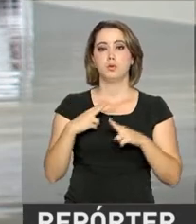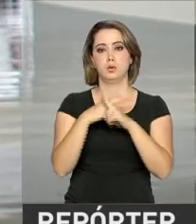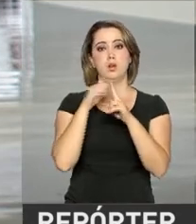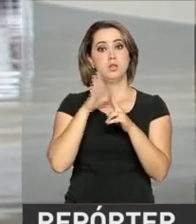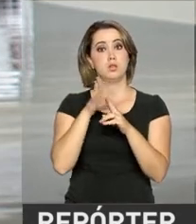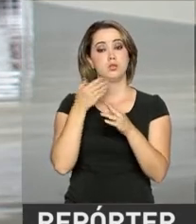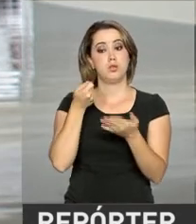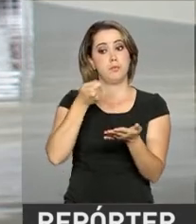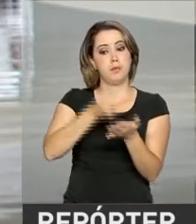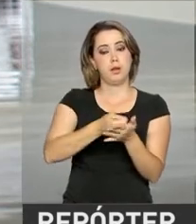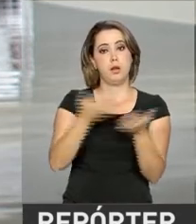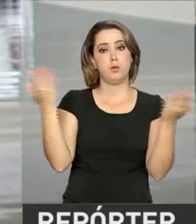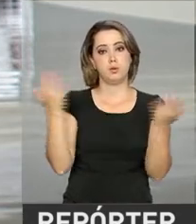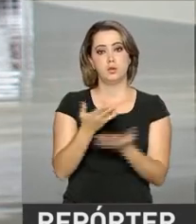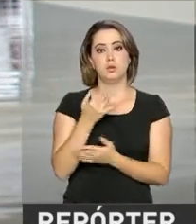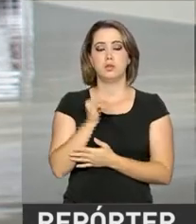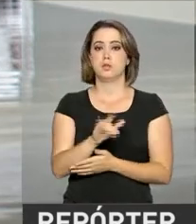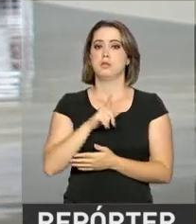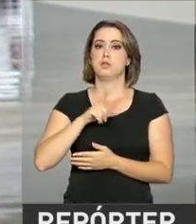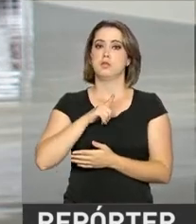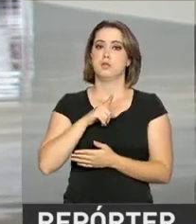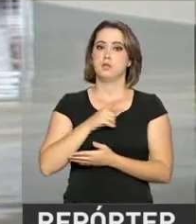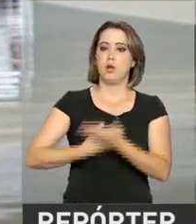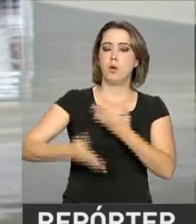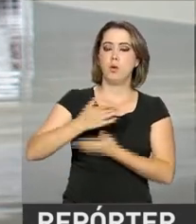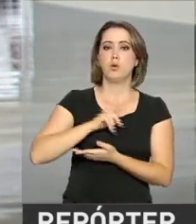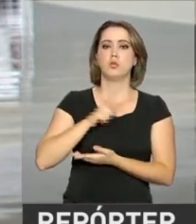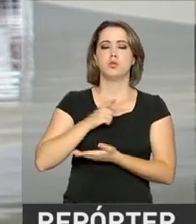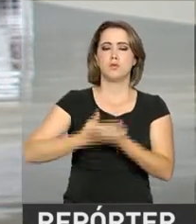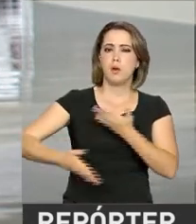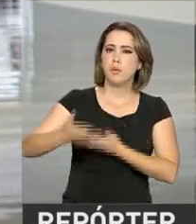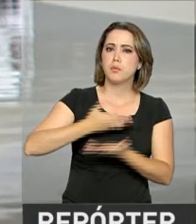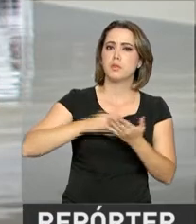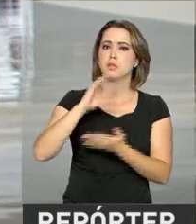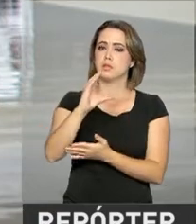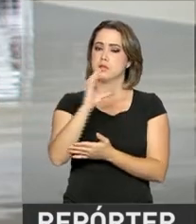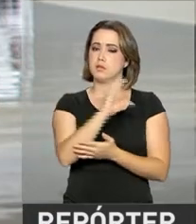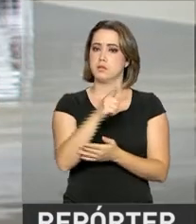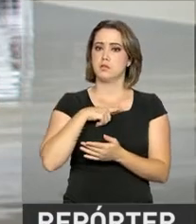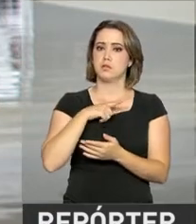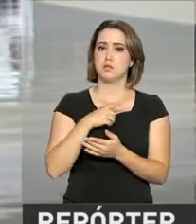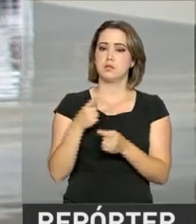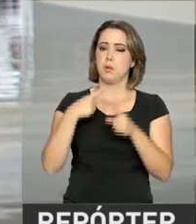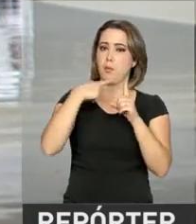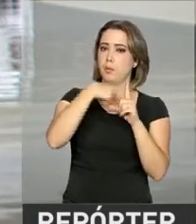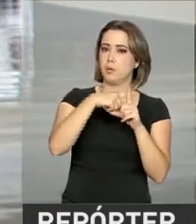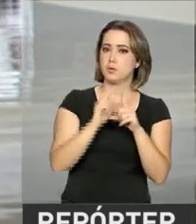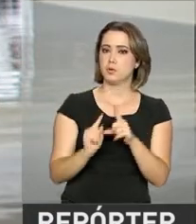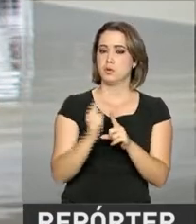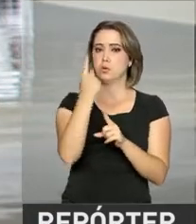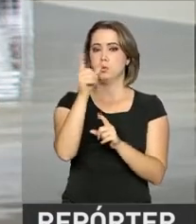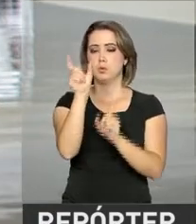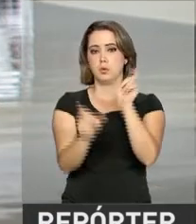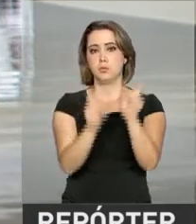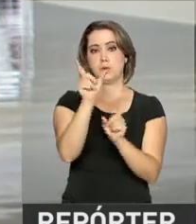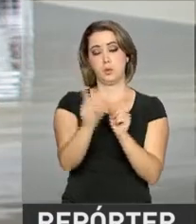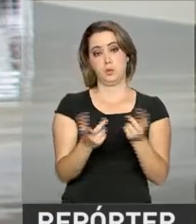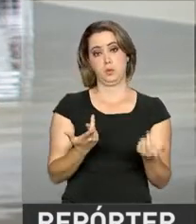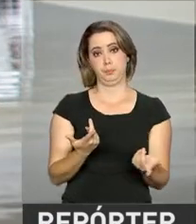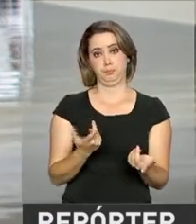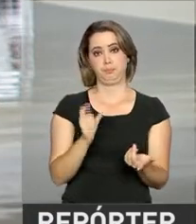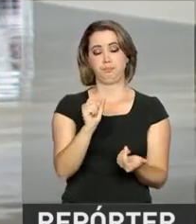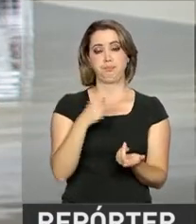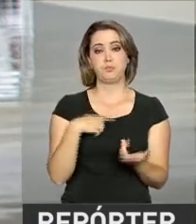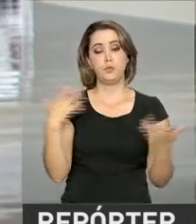hoje, desde que a conta tenha uma movimentação com saldo positivo e um único titular. O saque